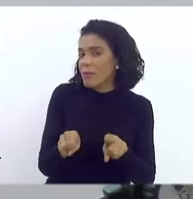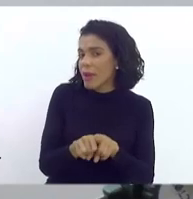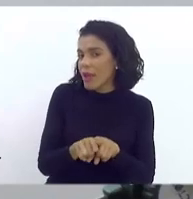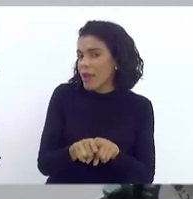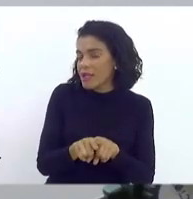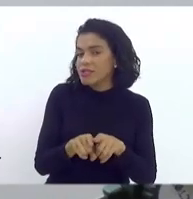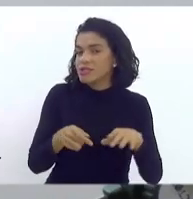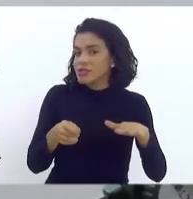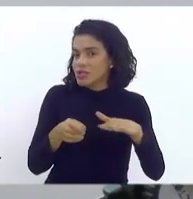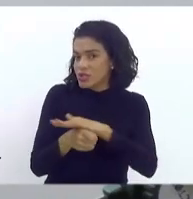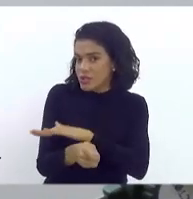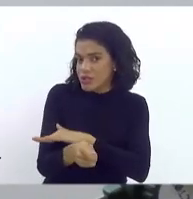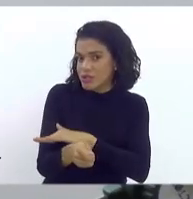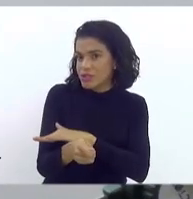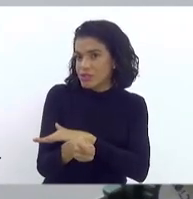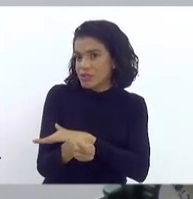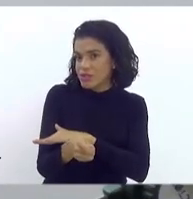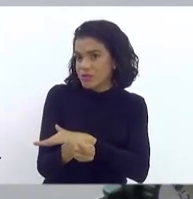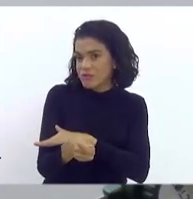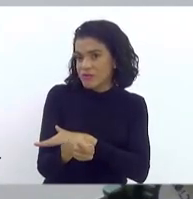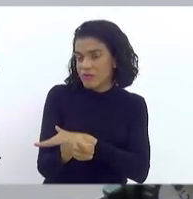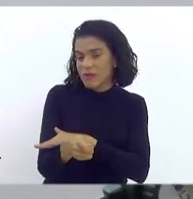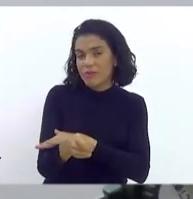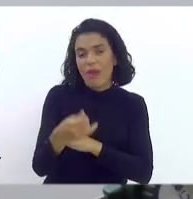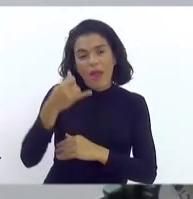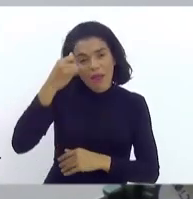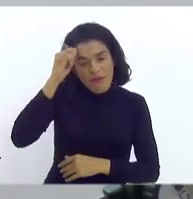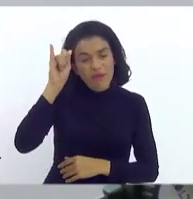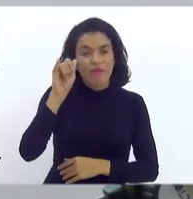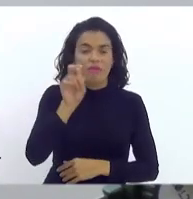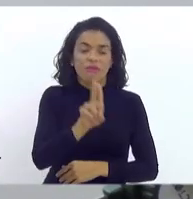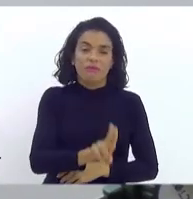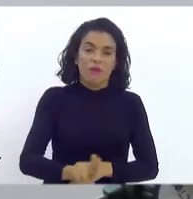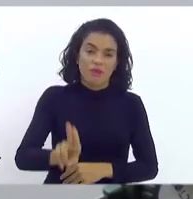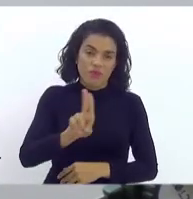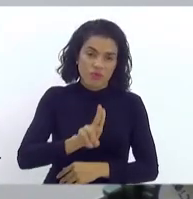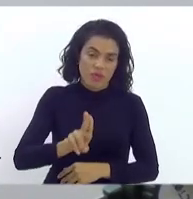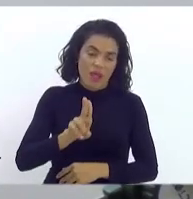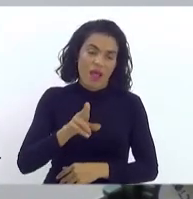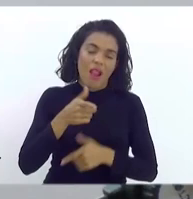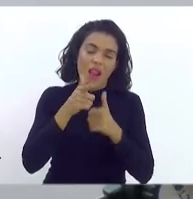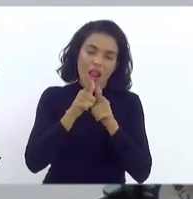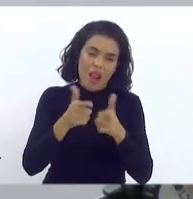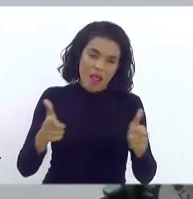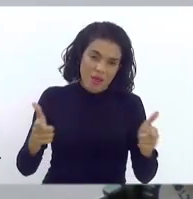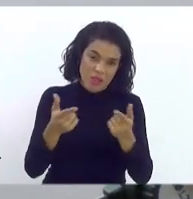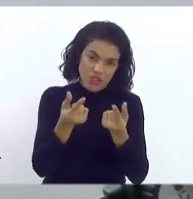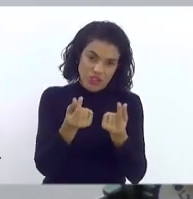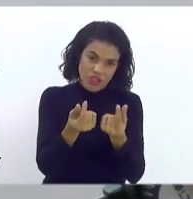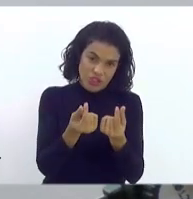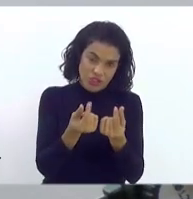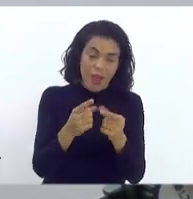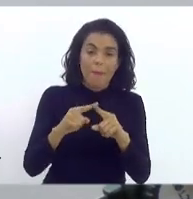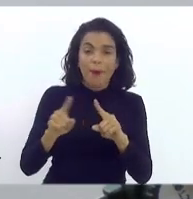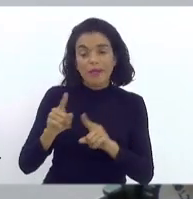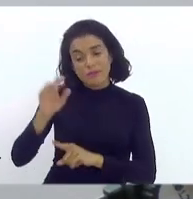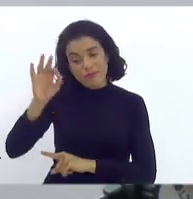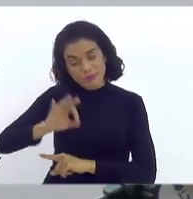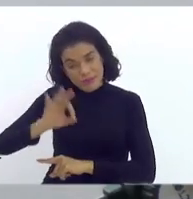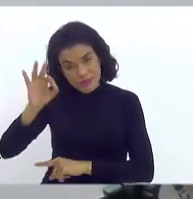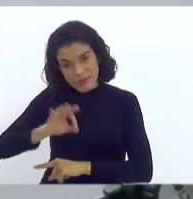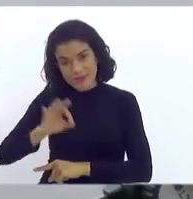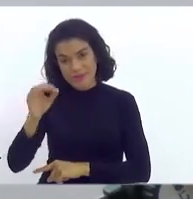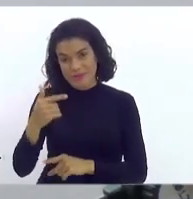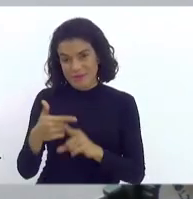de investimento, não usando a nossa linguagem monetária, mas também porcentagem, porque vocês,